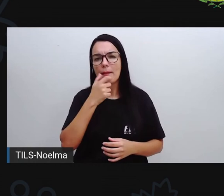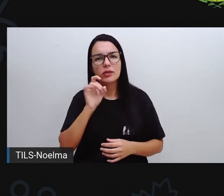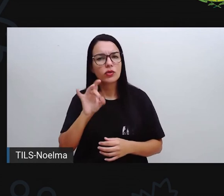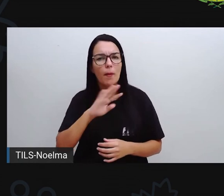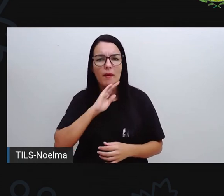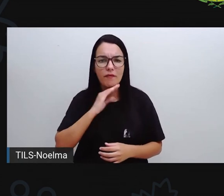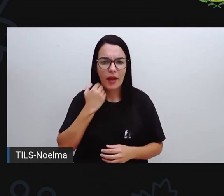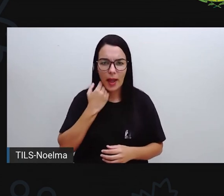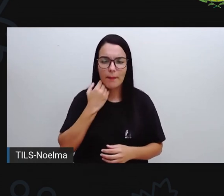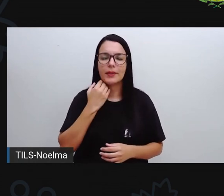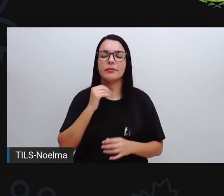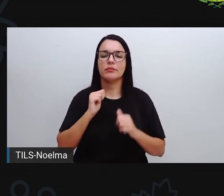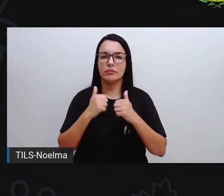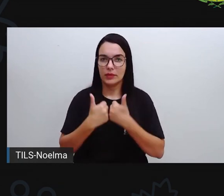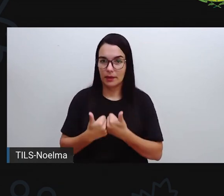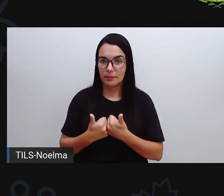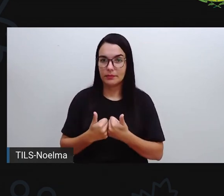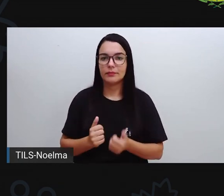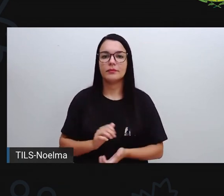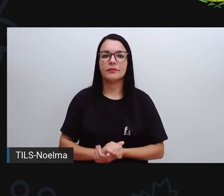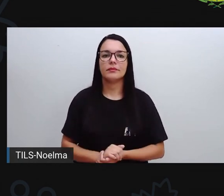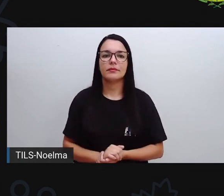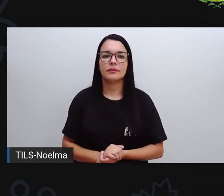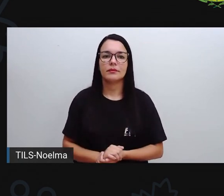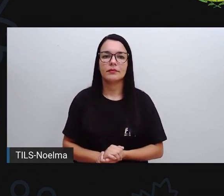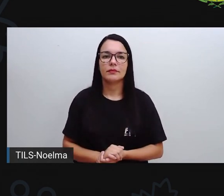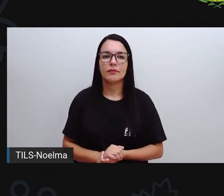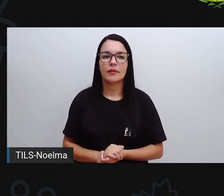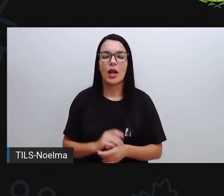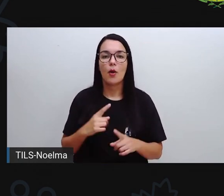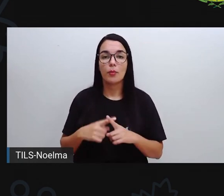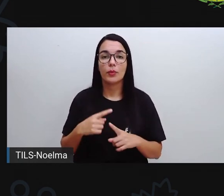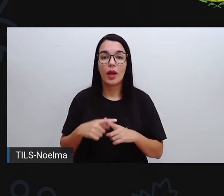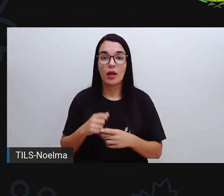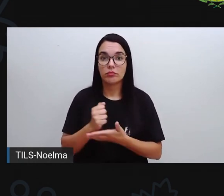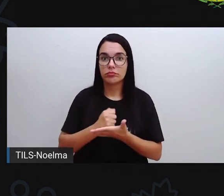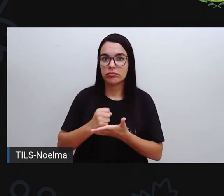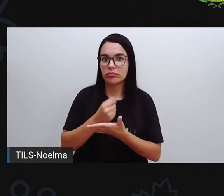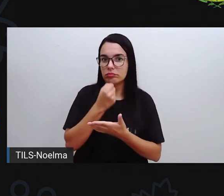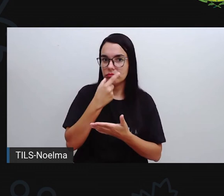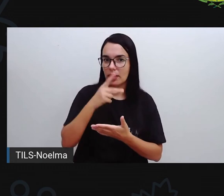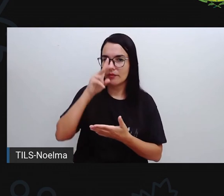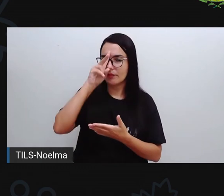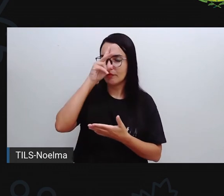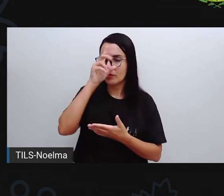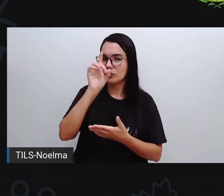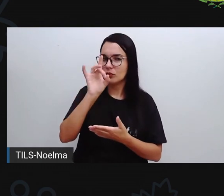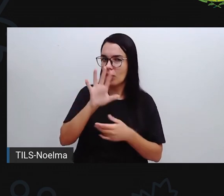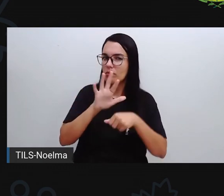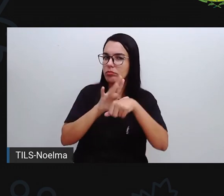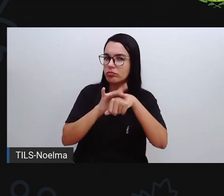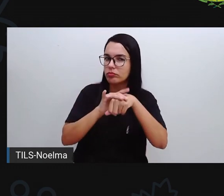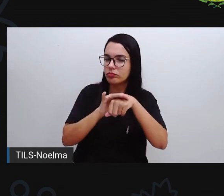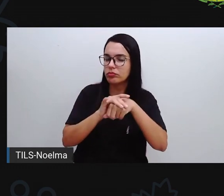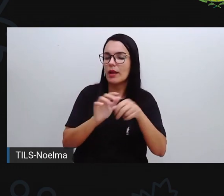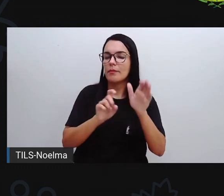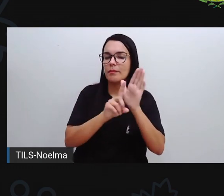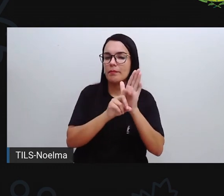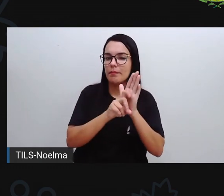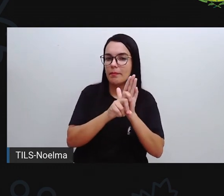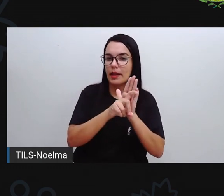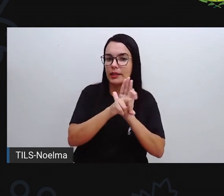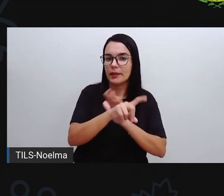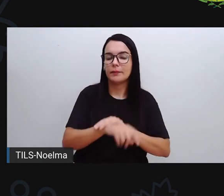certo? Não são tratados aí com antibiótico. Os antibióticos são utilizados mais para casos de doenças causadas por